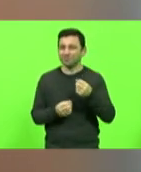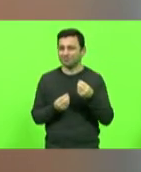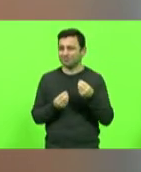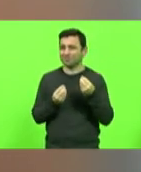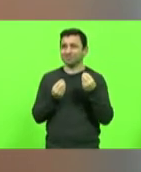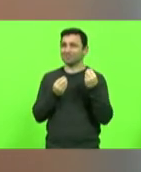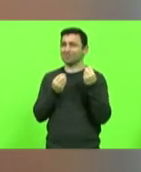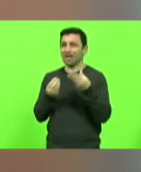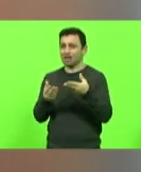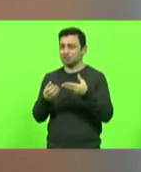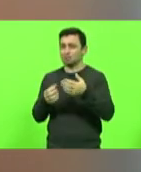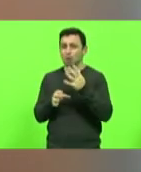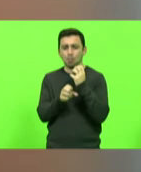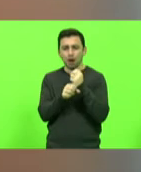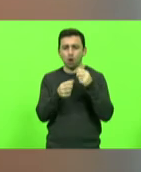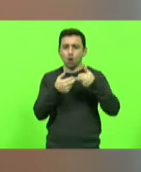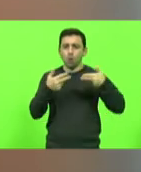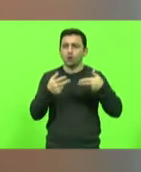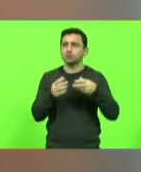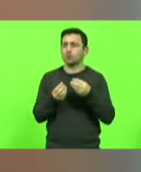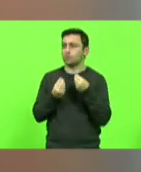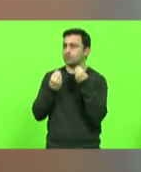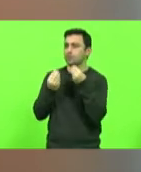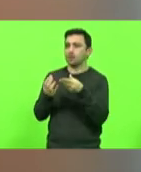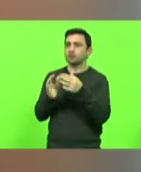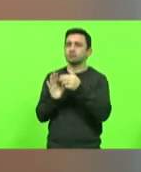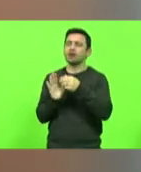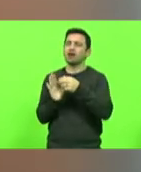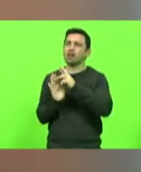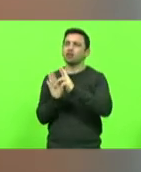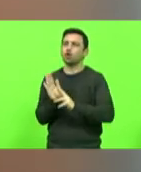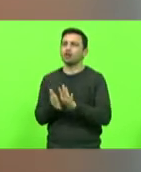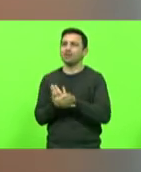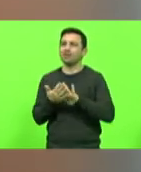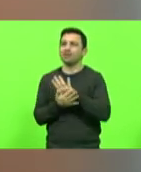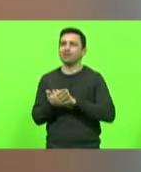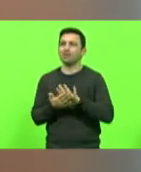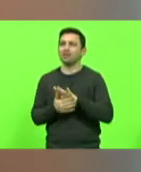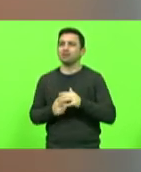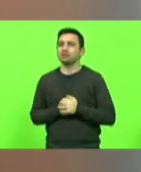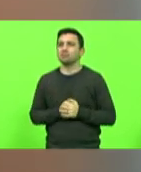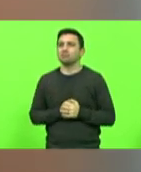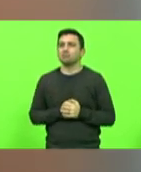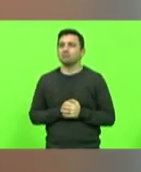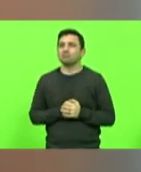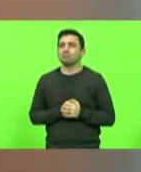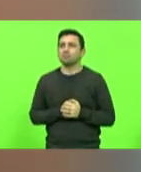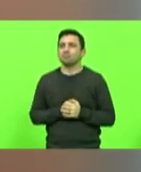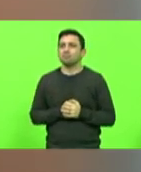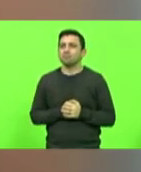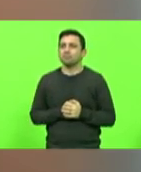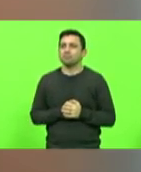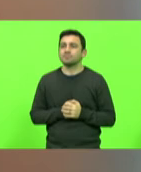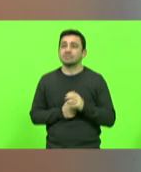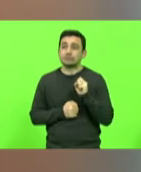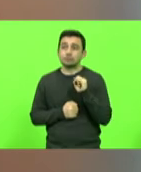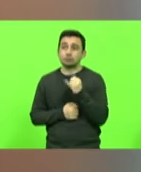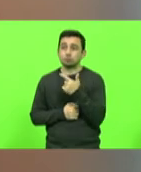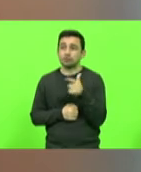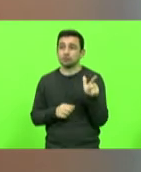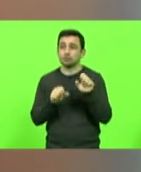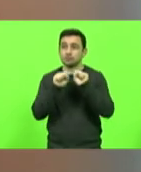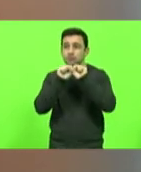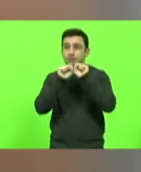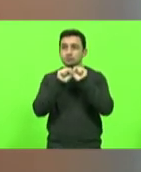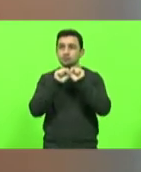prestação em 2019, não teve prestação de contas em 2018 e em 2020. Se não há um sistema de